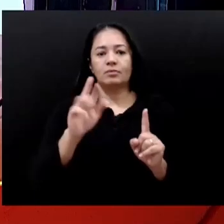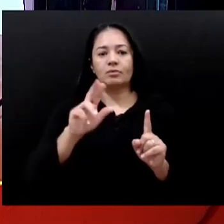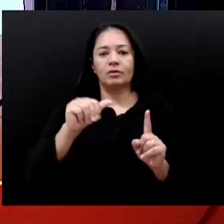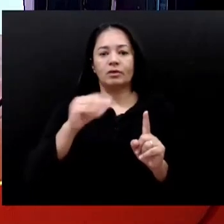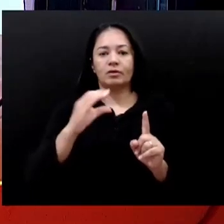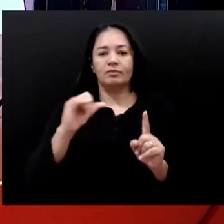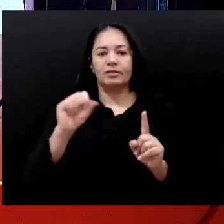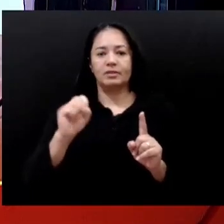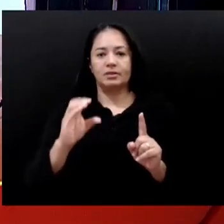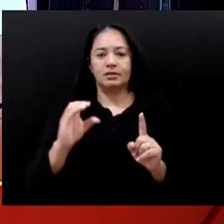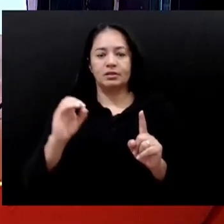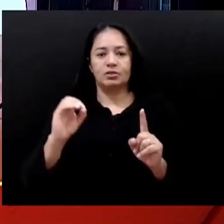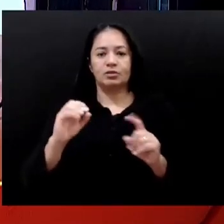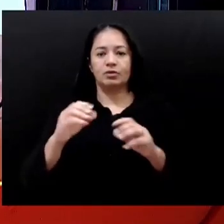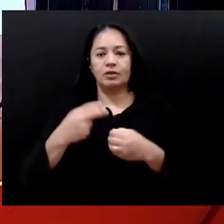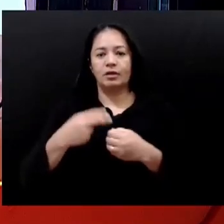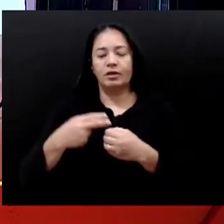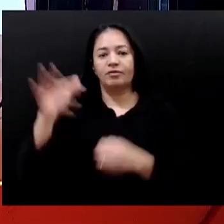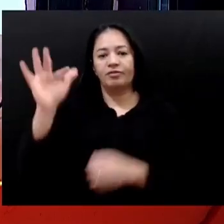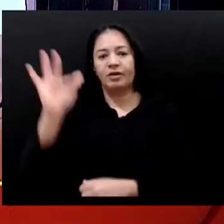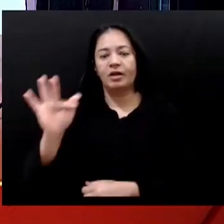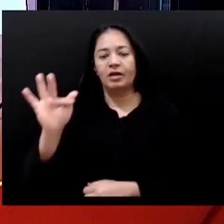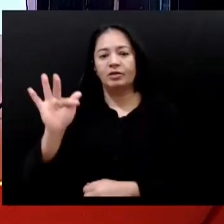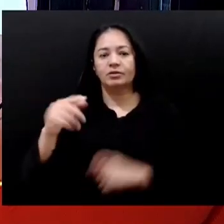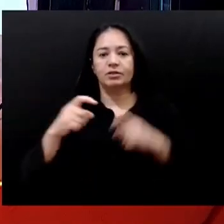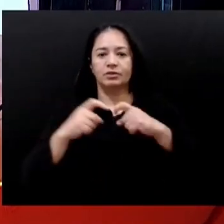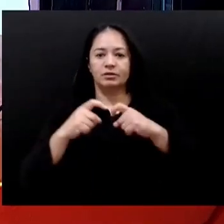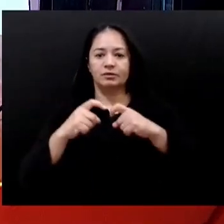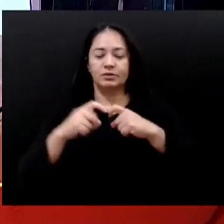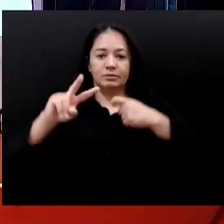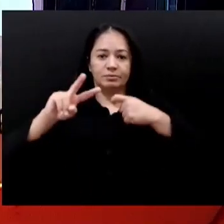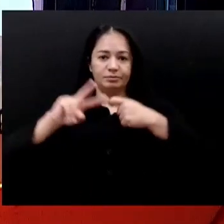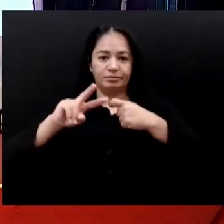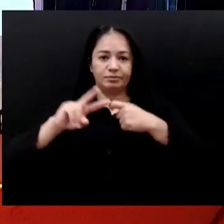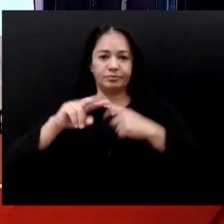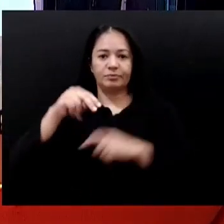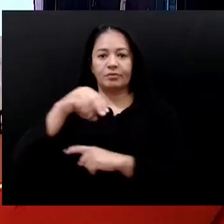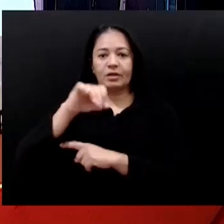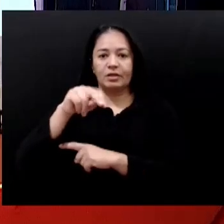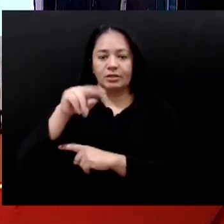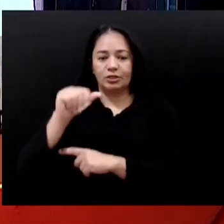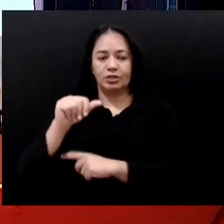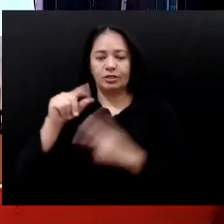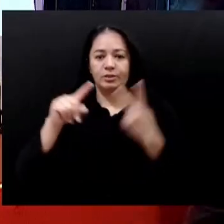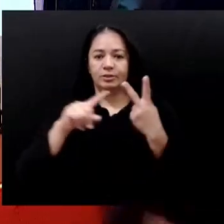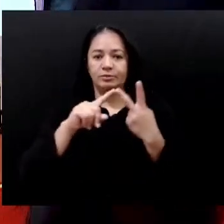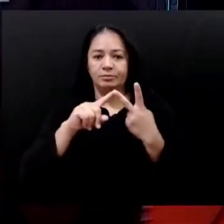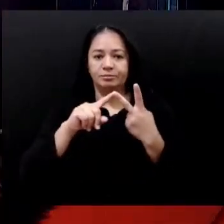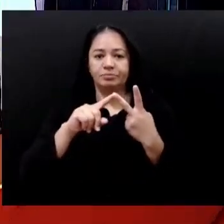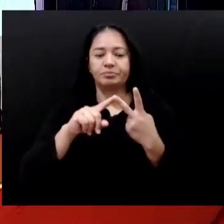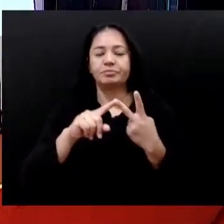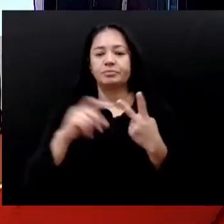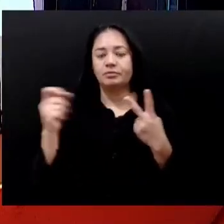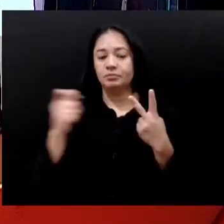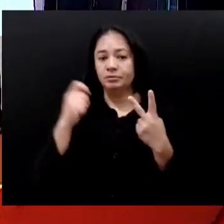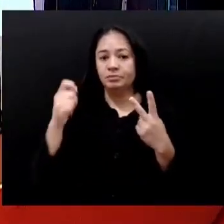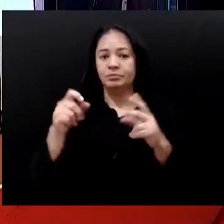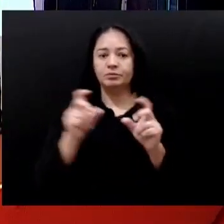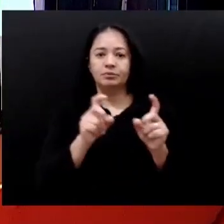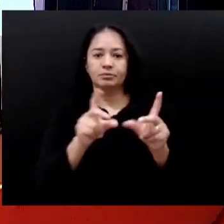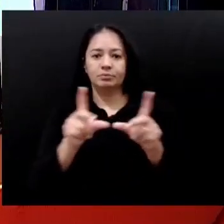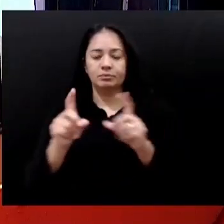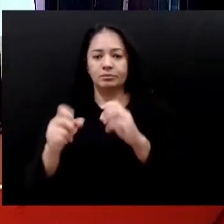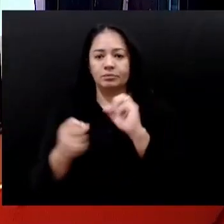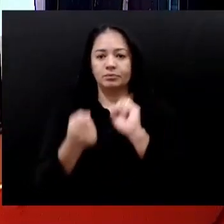Medicina Veterinária Qualitas. Nina Bertelli, presidente da ASIC, Associação Comercial e Industrial de